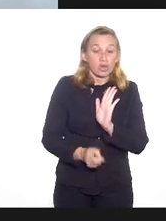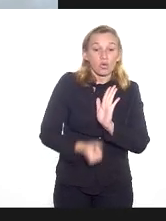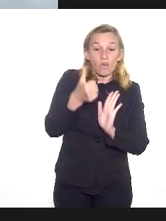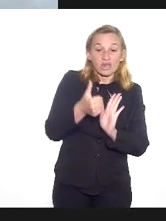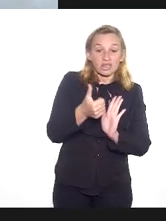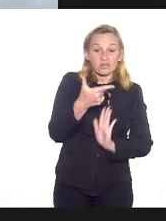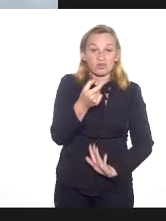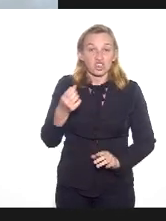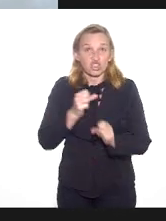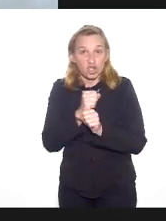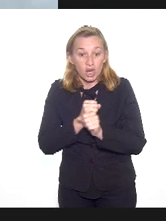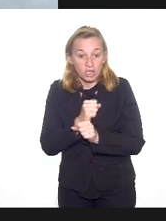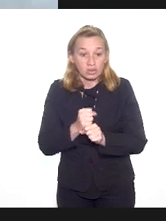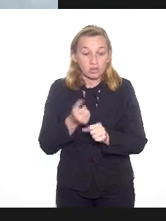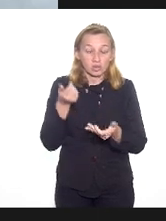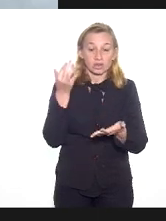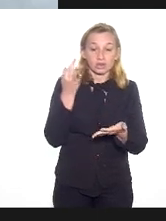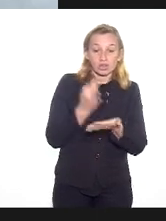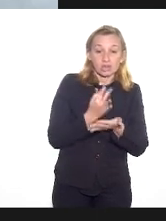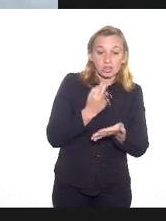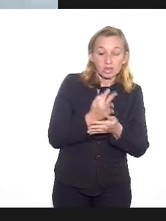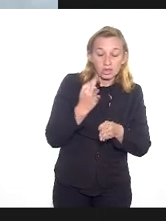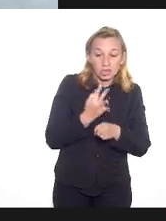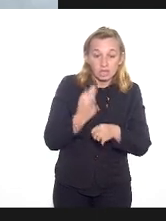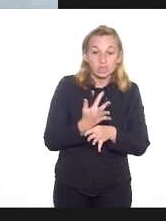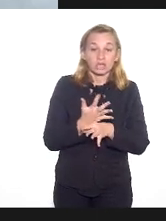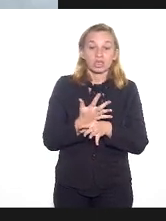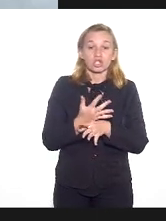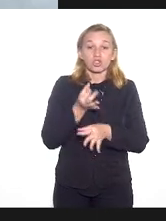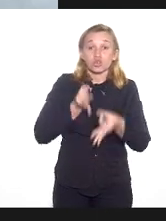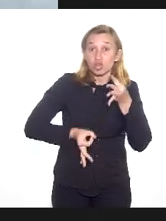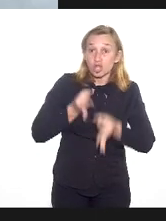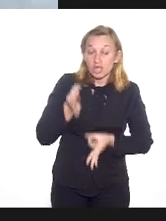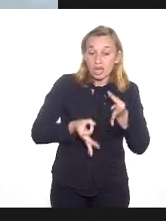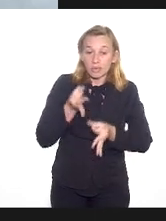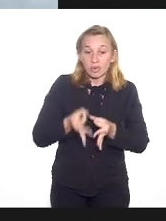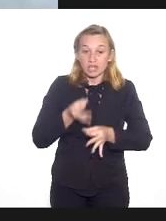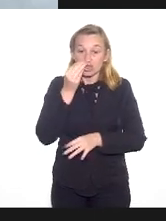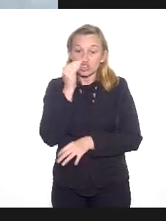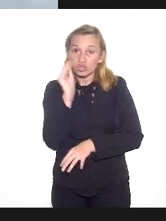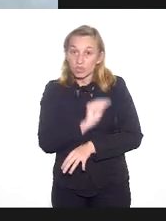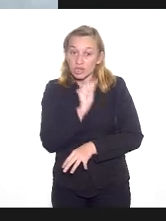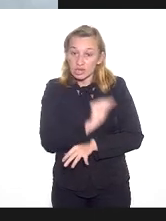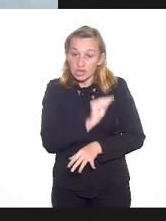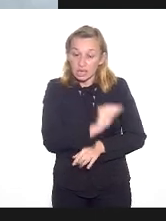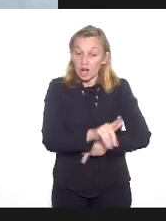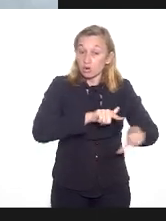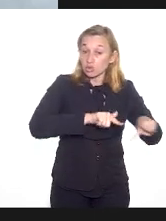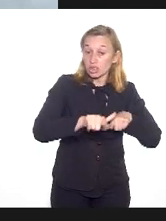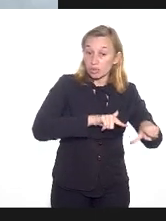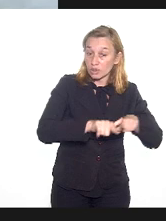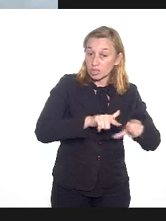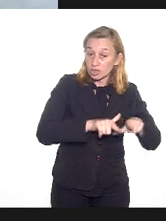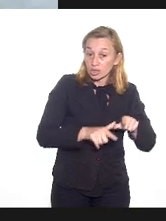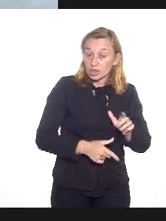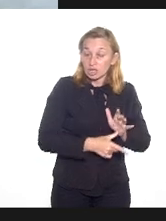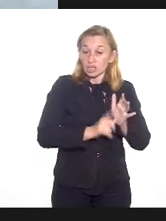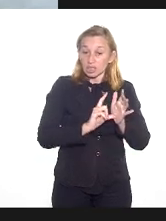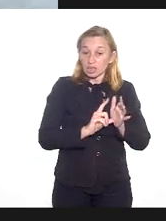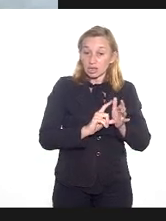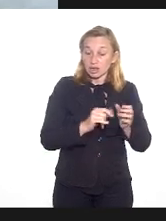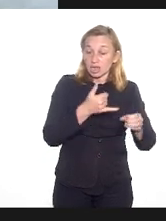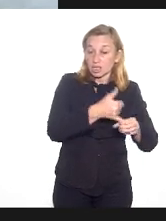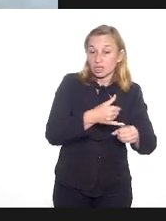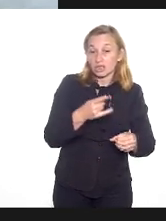anos. Na tentativa de invalidá-la juridicamente, renegar a operação das antecipações de receita dos